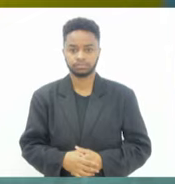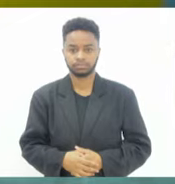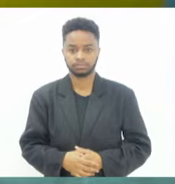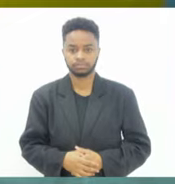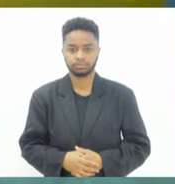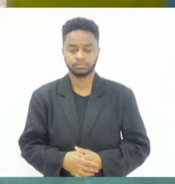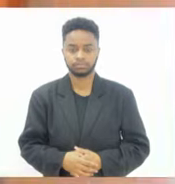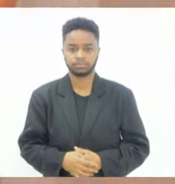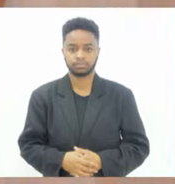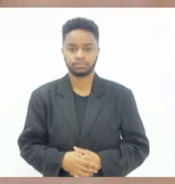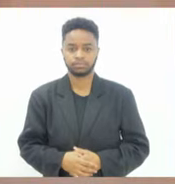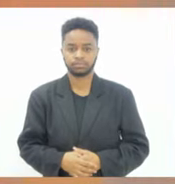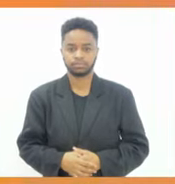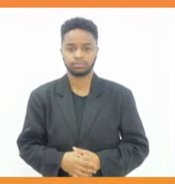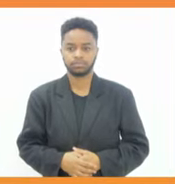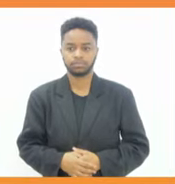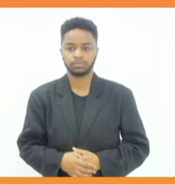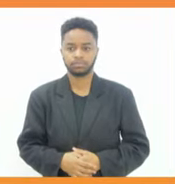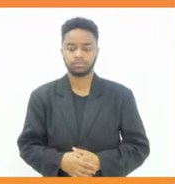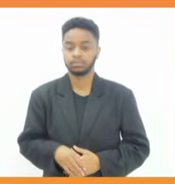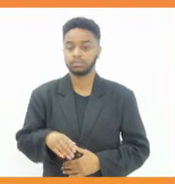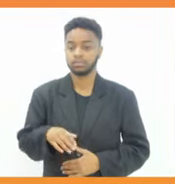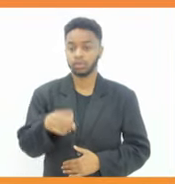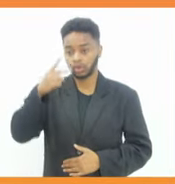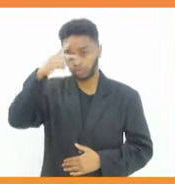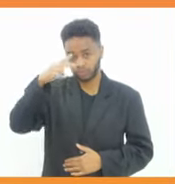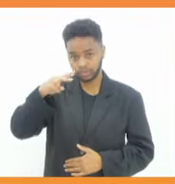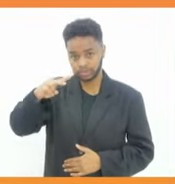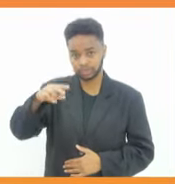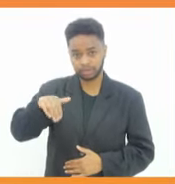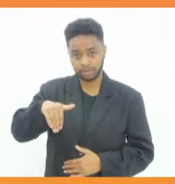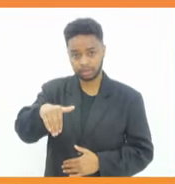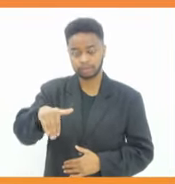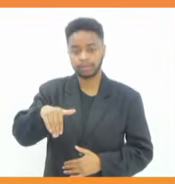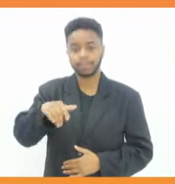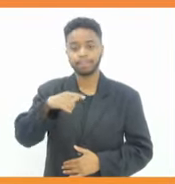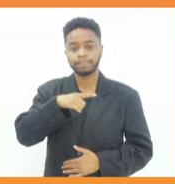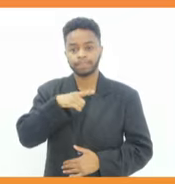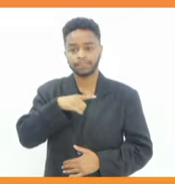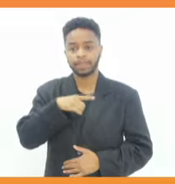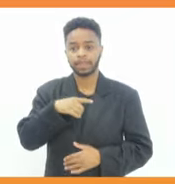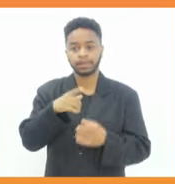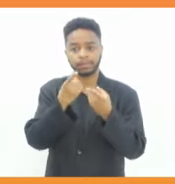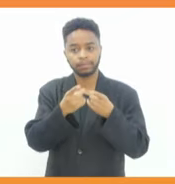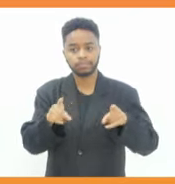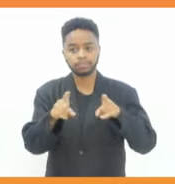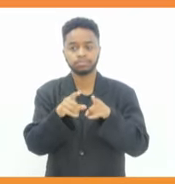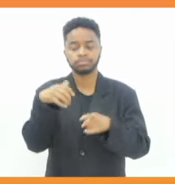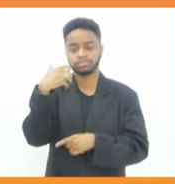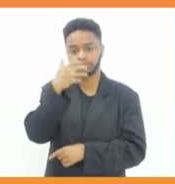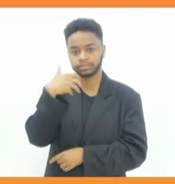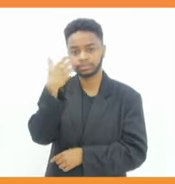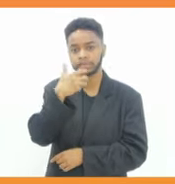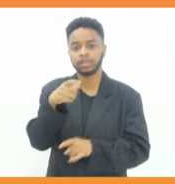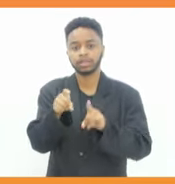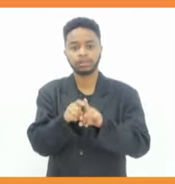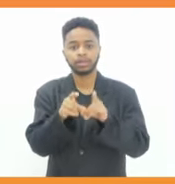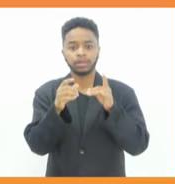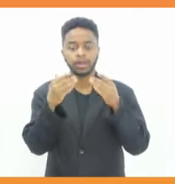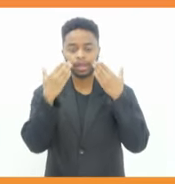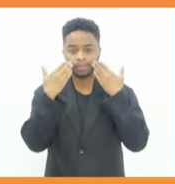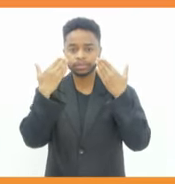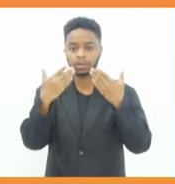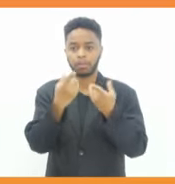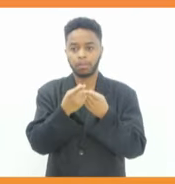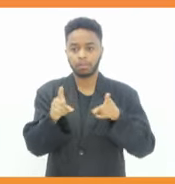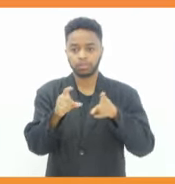24-3512-9883. Nas próximas duas semanas, Niterói vai receber concertos, recitais, óperas e espetáculos de música sacra